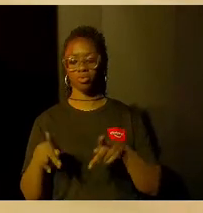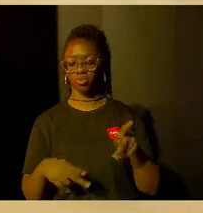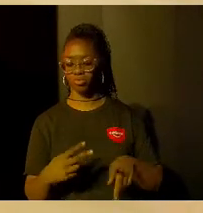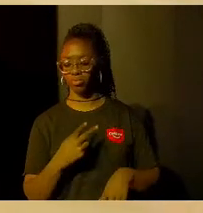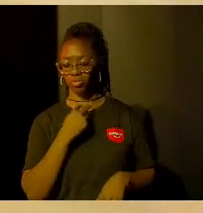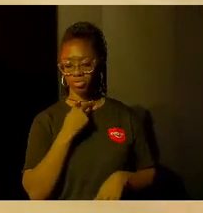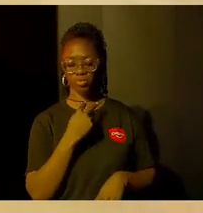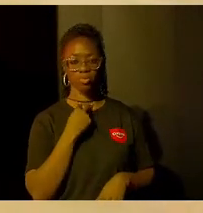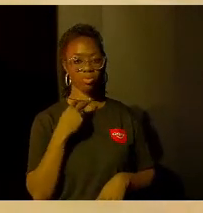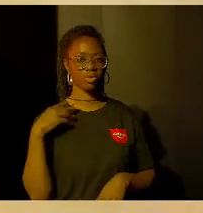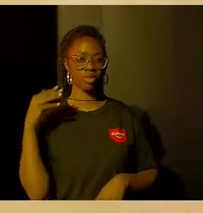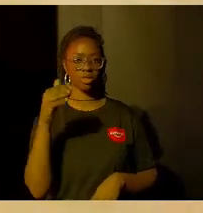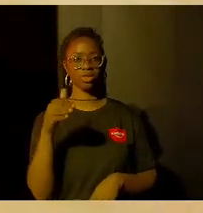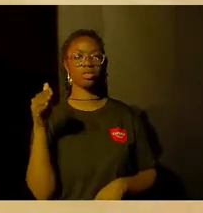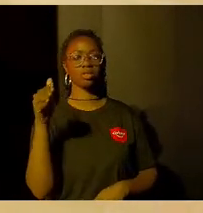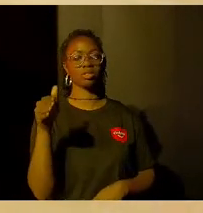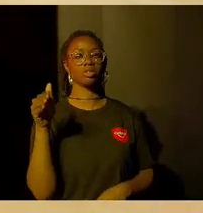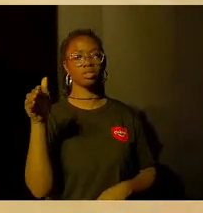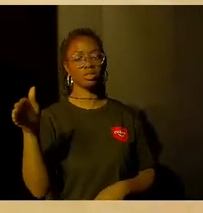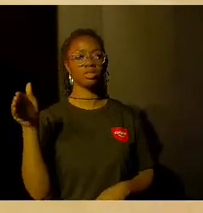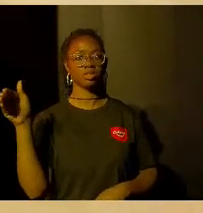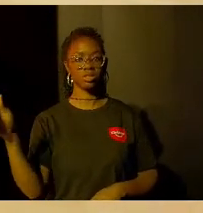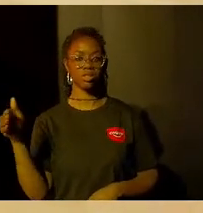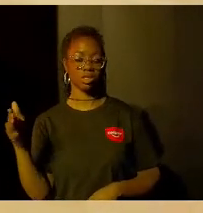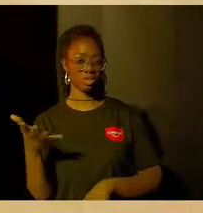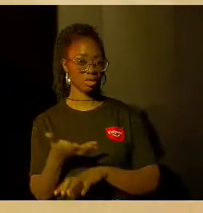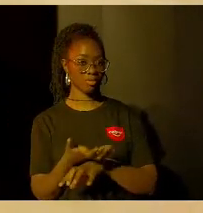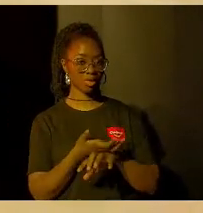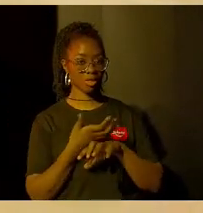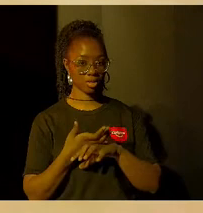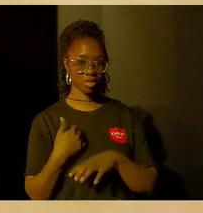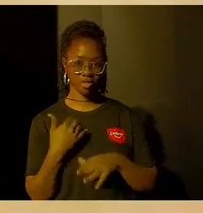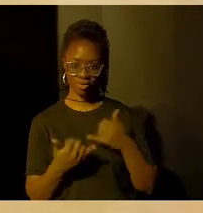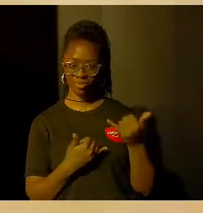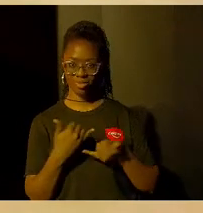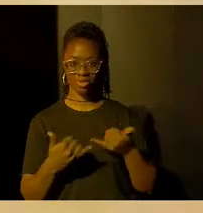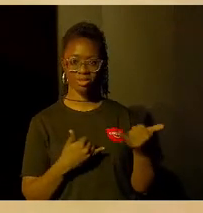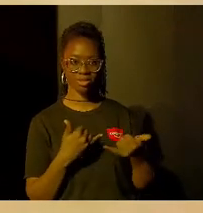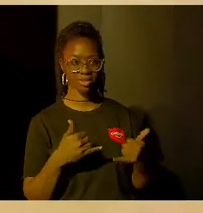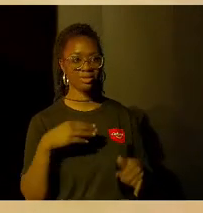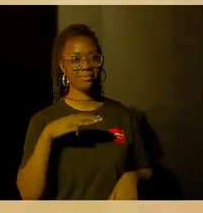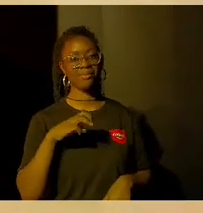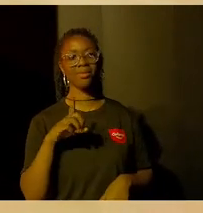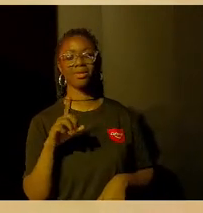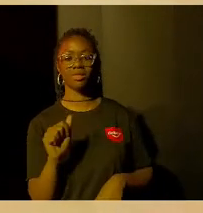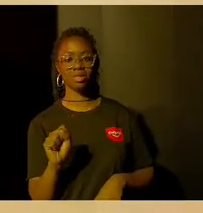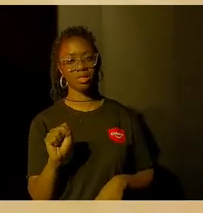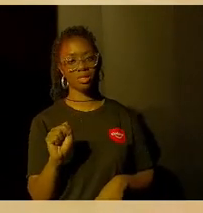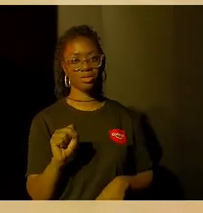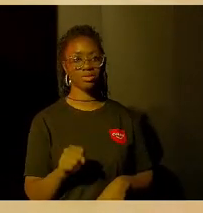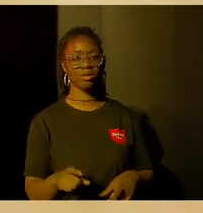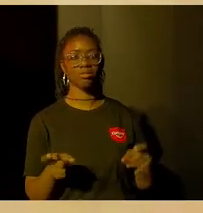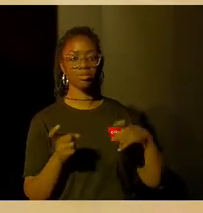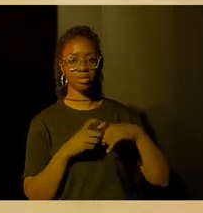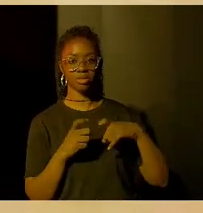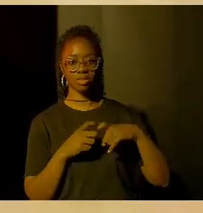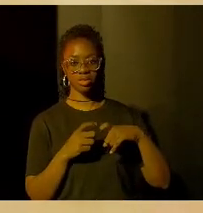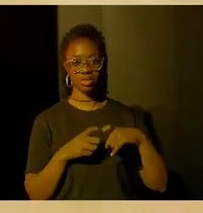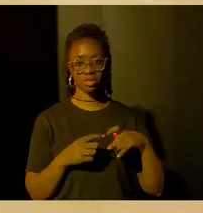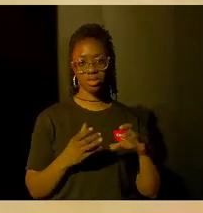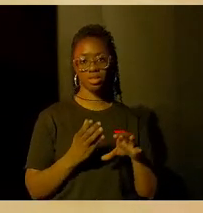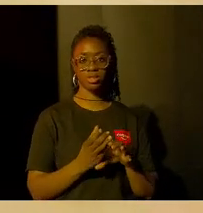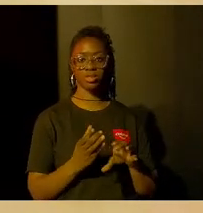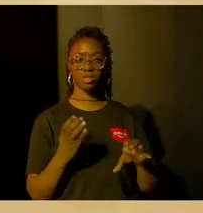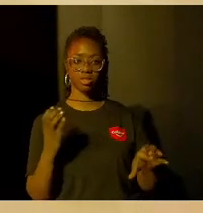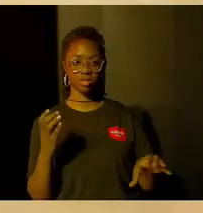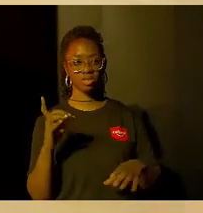poderia ter acesso a algumas disciplinas que na peça eu brinco que são as medas medicina engenharia direito e